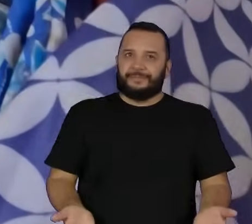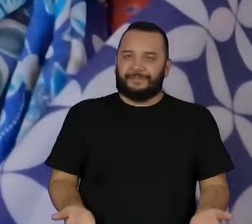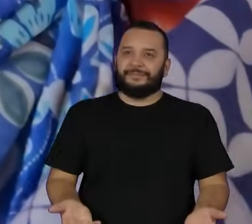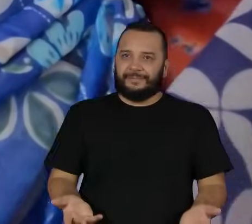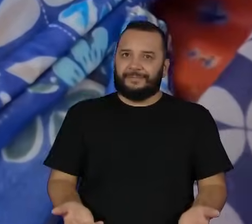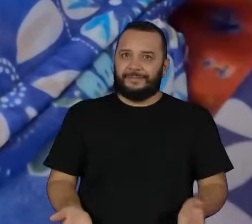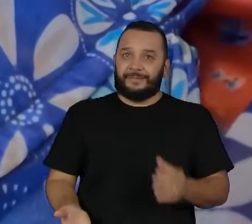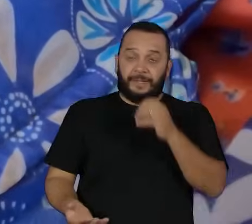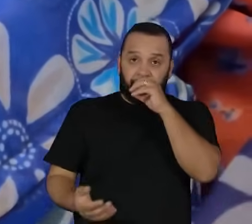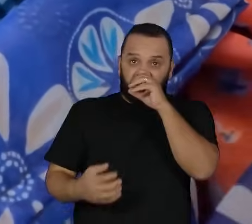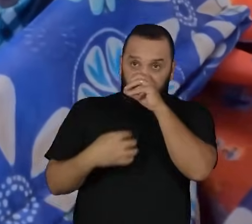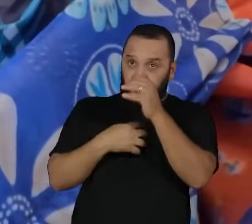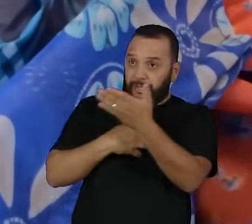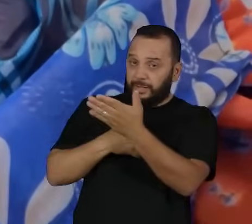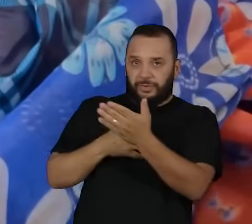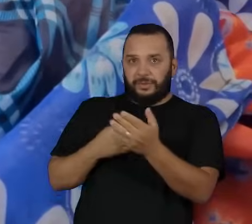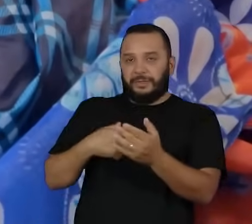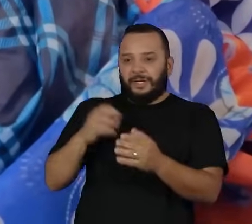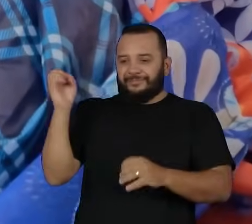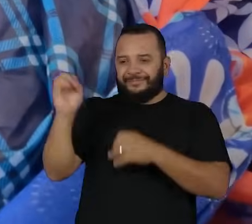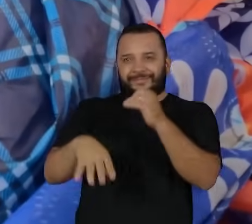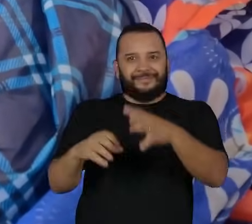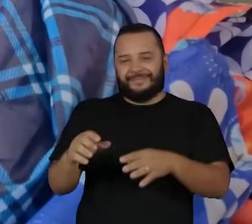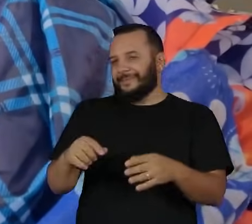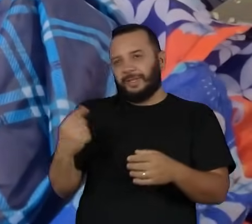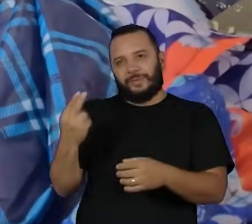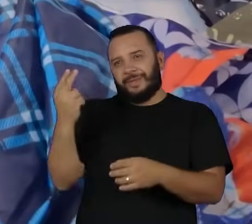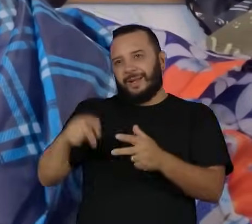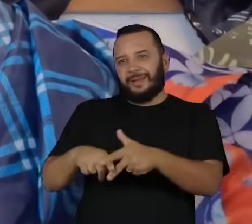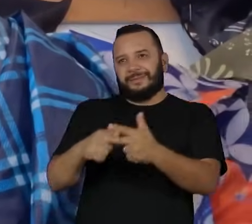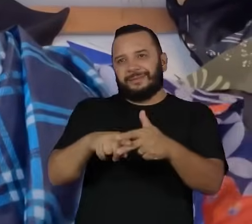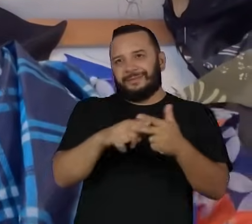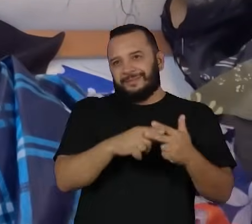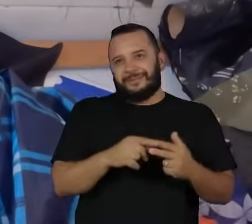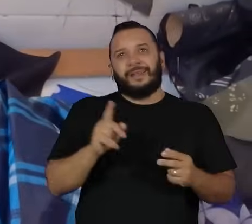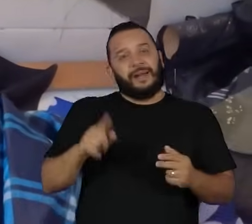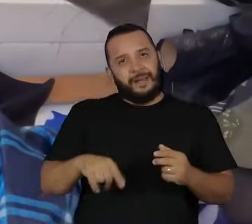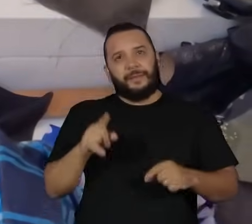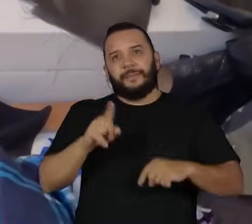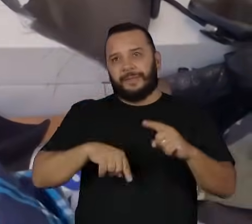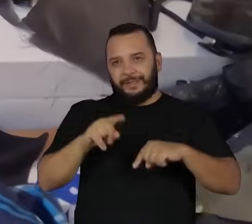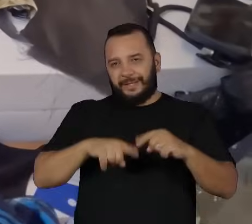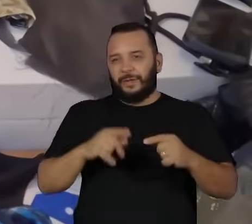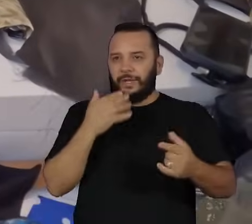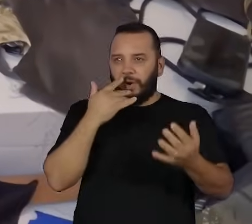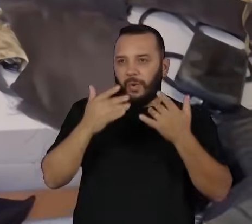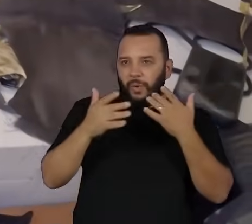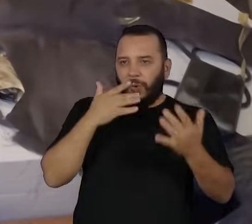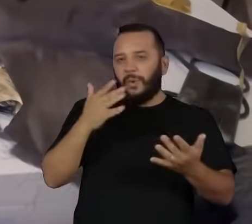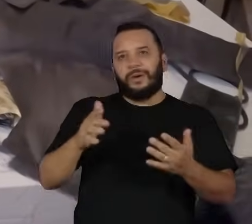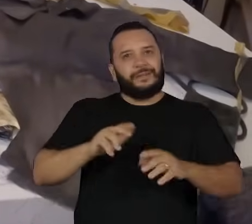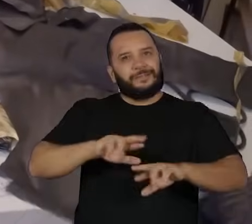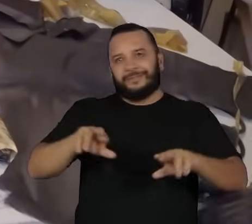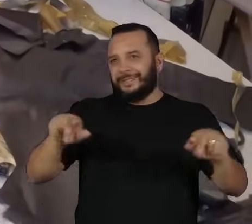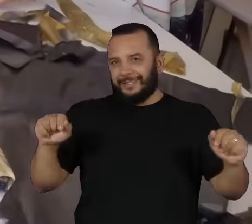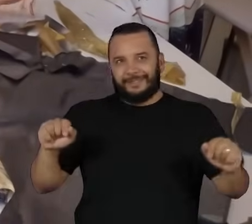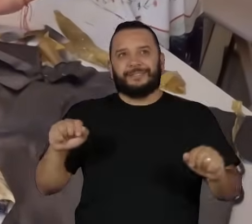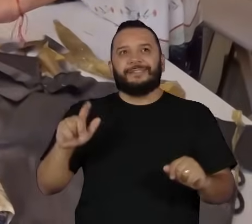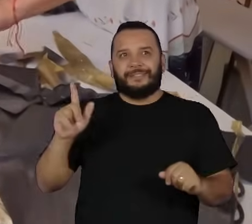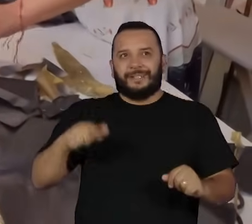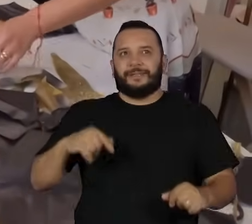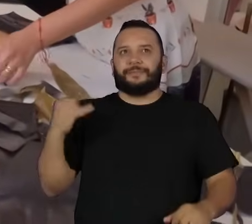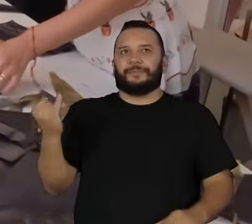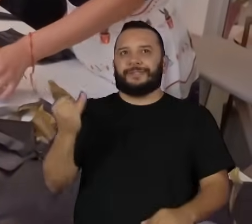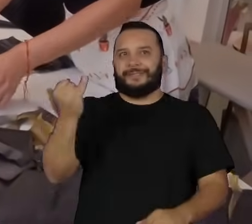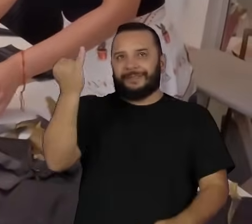dessa maneira, eles não têm conserto. Por isso, é um material também rico em cores e estampas, que são valores muito